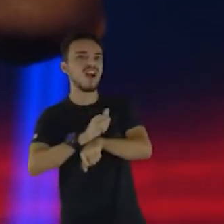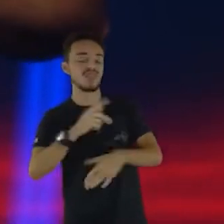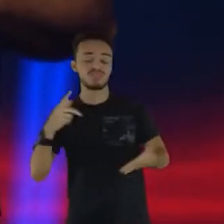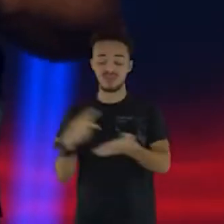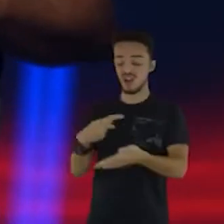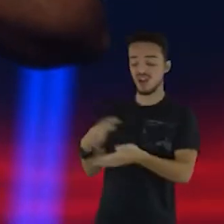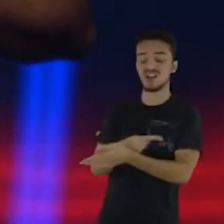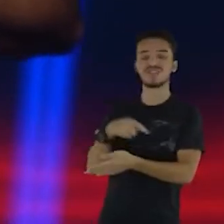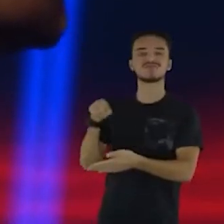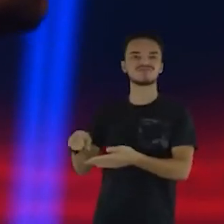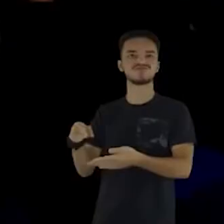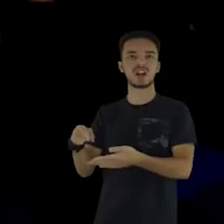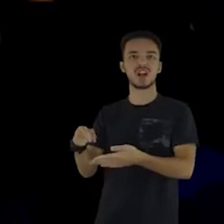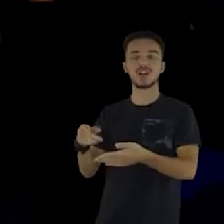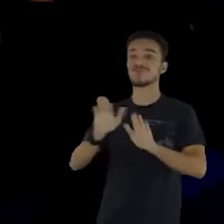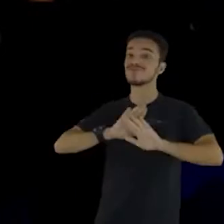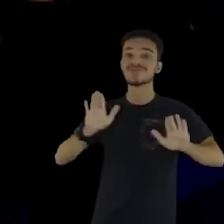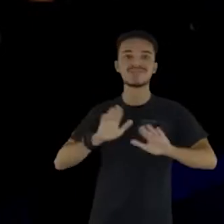Antes,